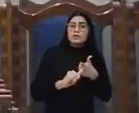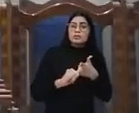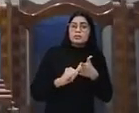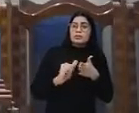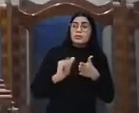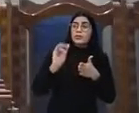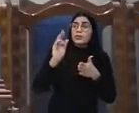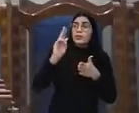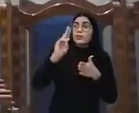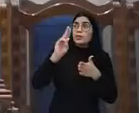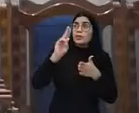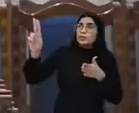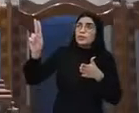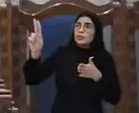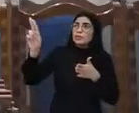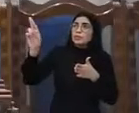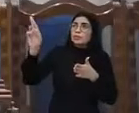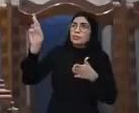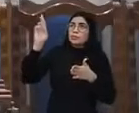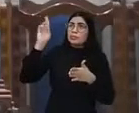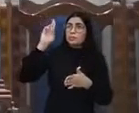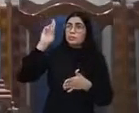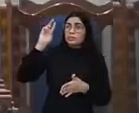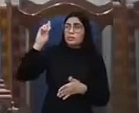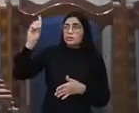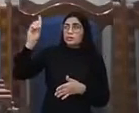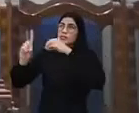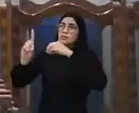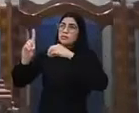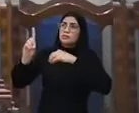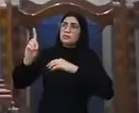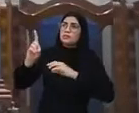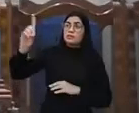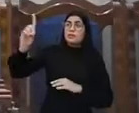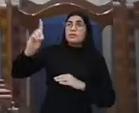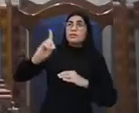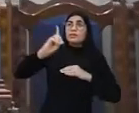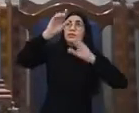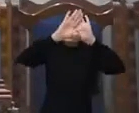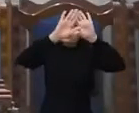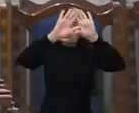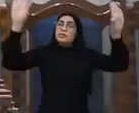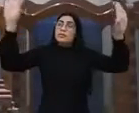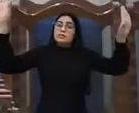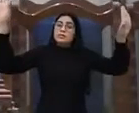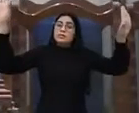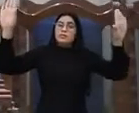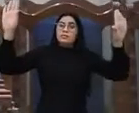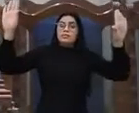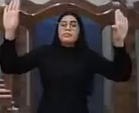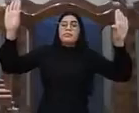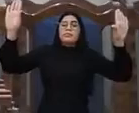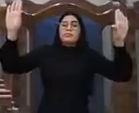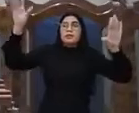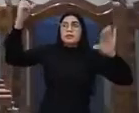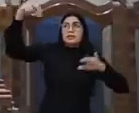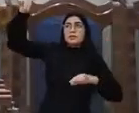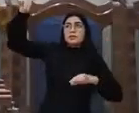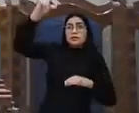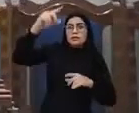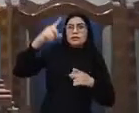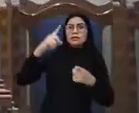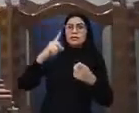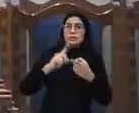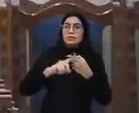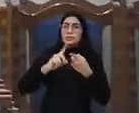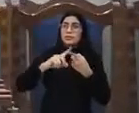num alto e santo lugar habito, como também com o contrito. Você sabe o que é contrito?